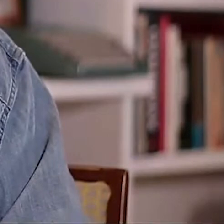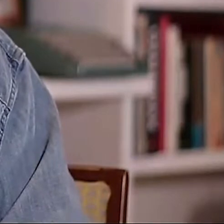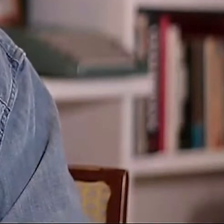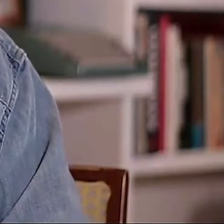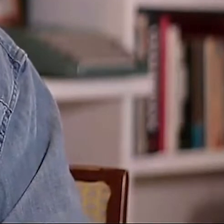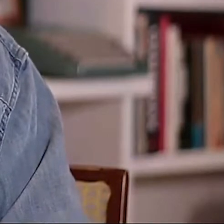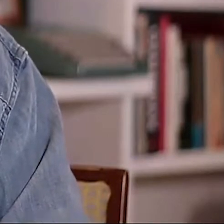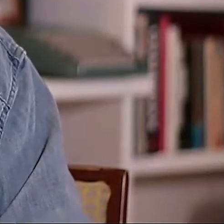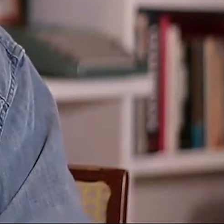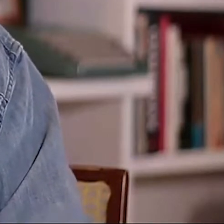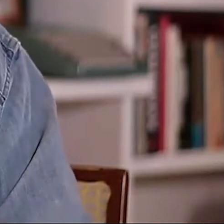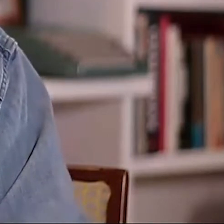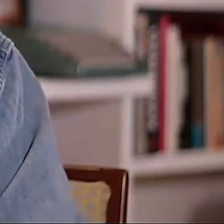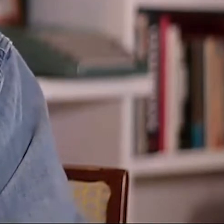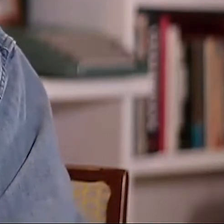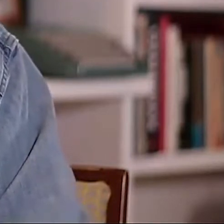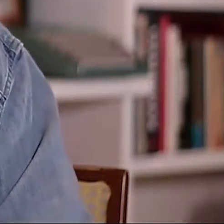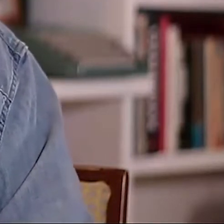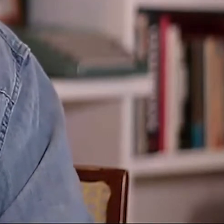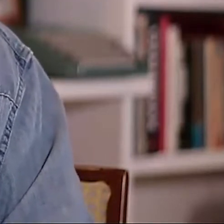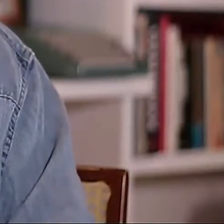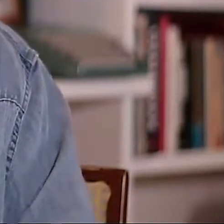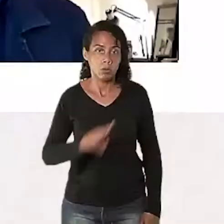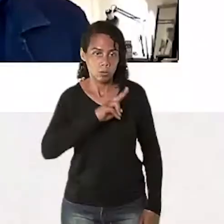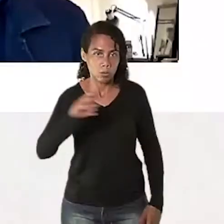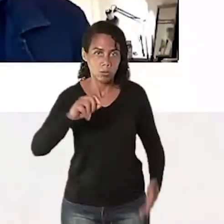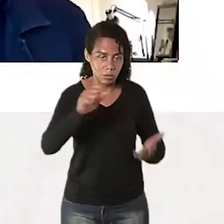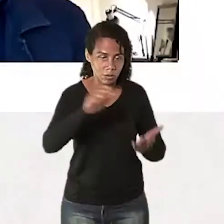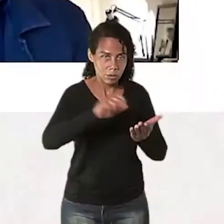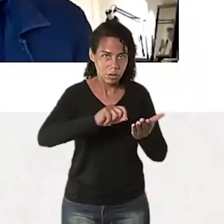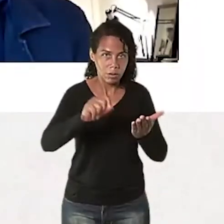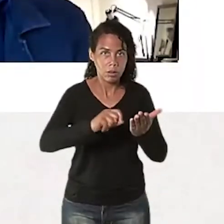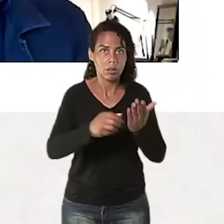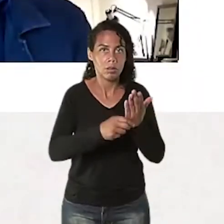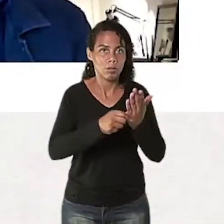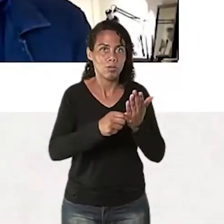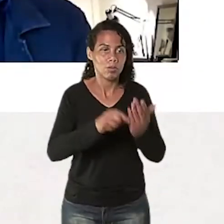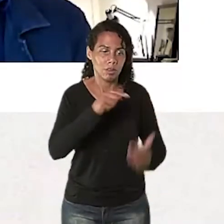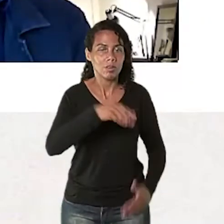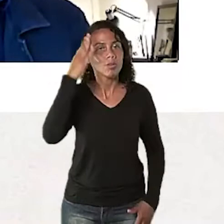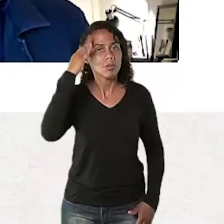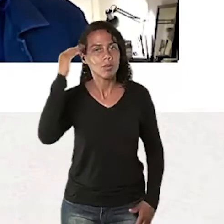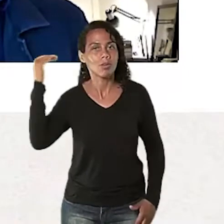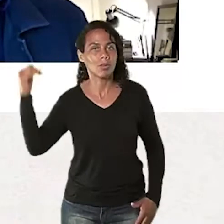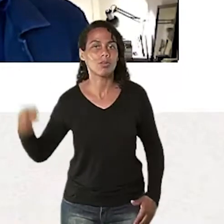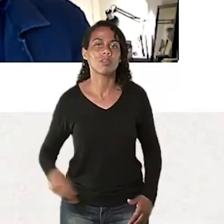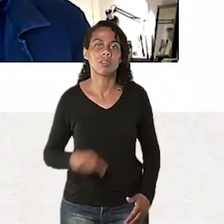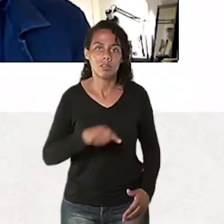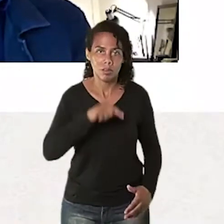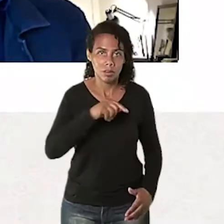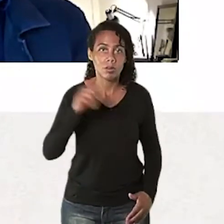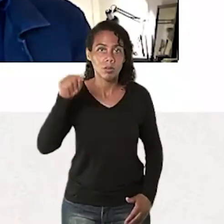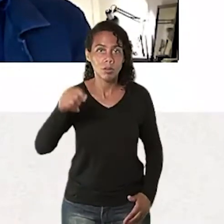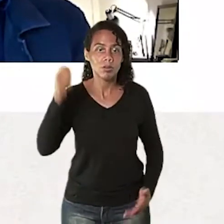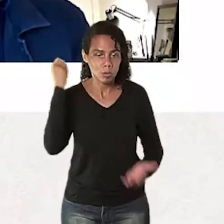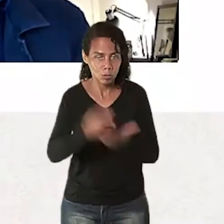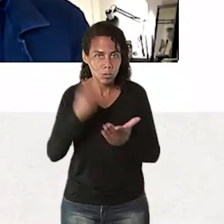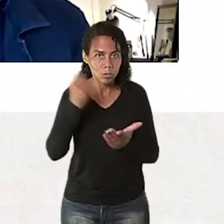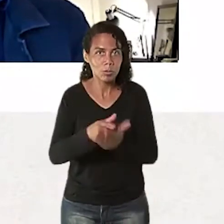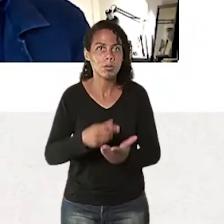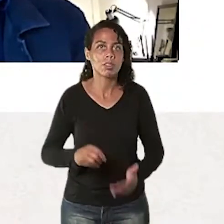Fiquem bem. Cuenca, vamos voltar ao livro? Vamos fazer uma passeada pelo livro, Cuenca? Faz o